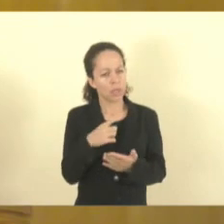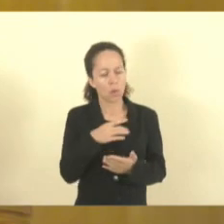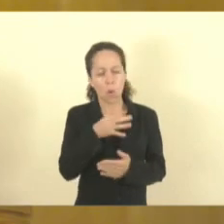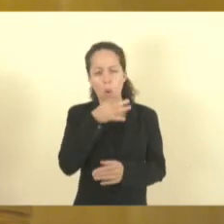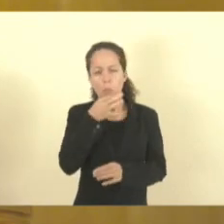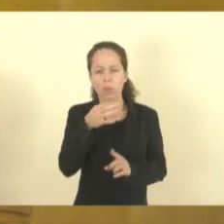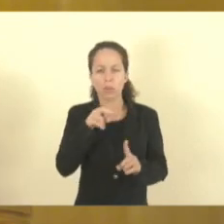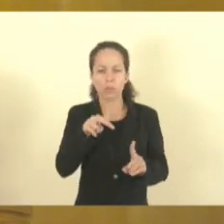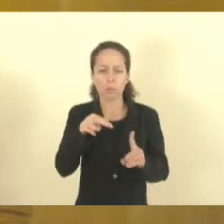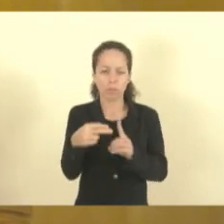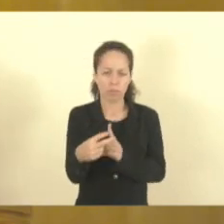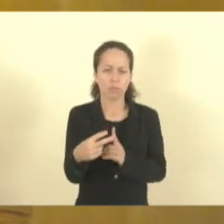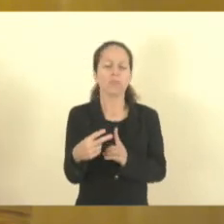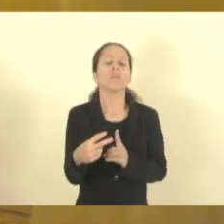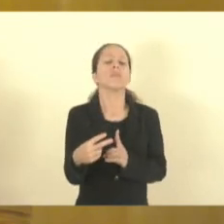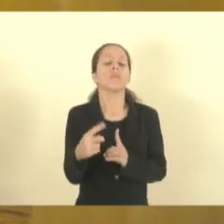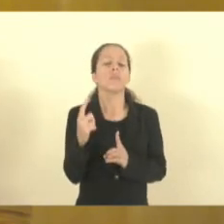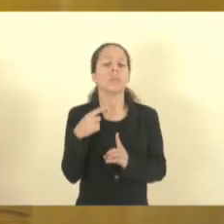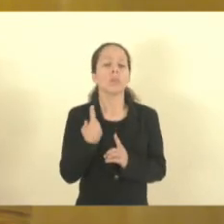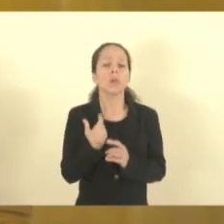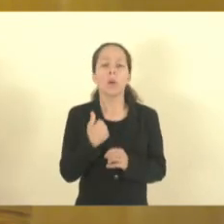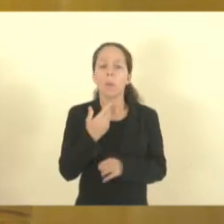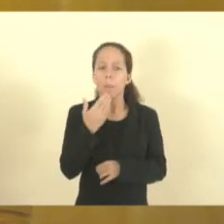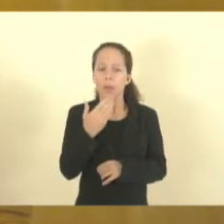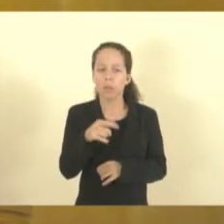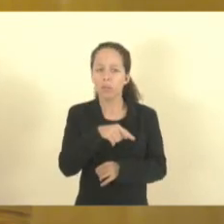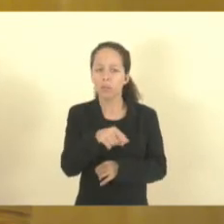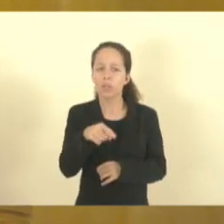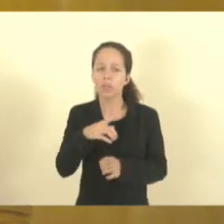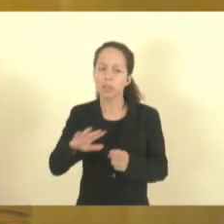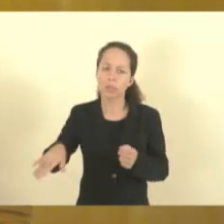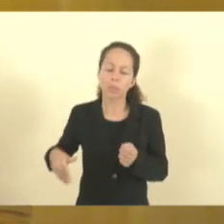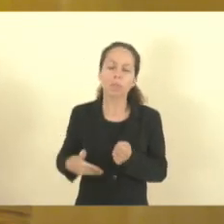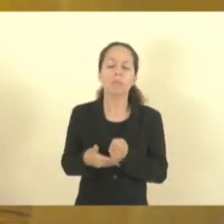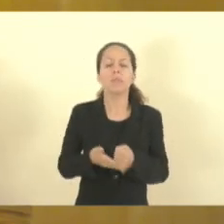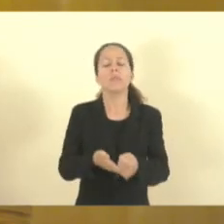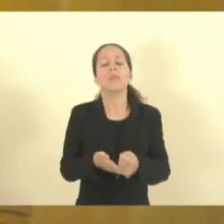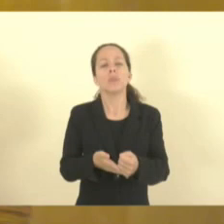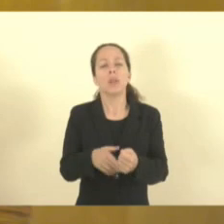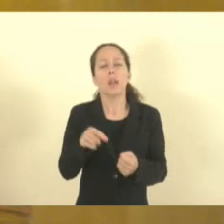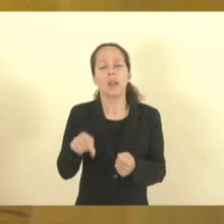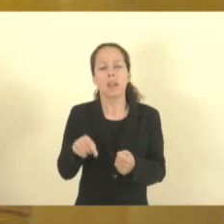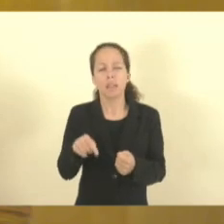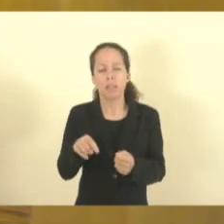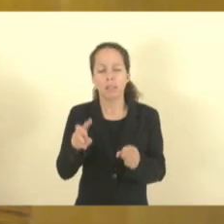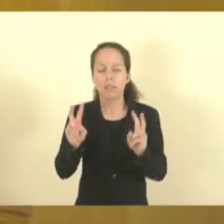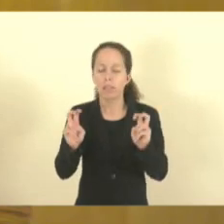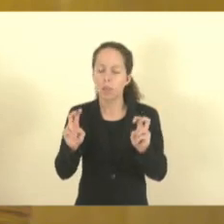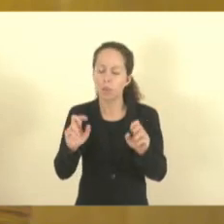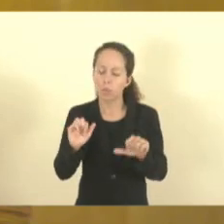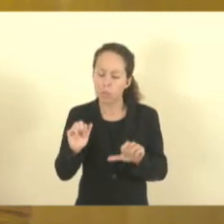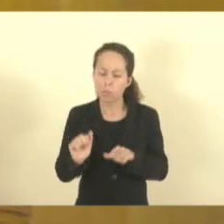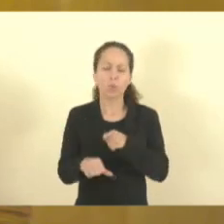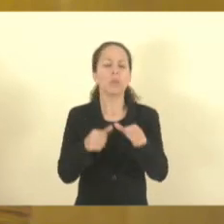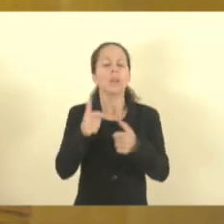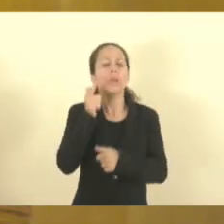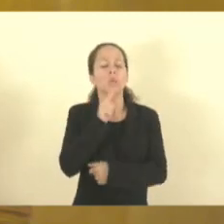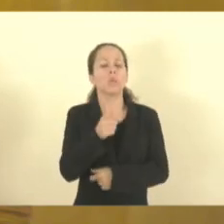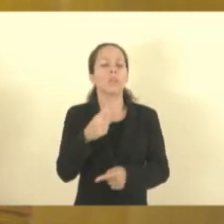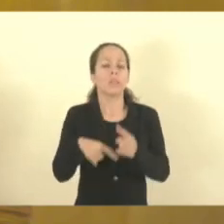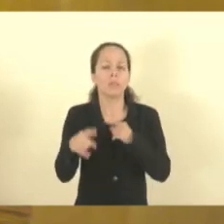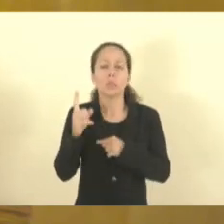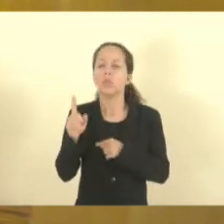nos colocar à disposição para ser um braço forte nessa virada de mesa, especialmente buscando conversar com o